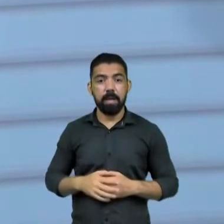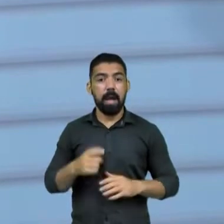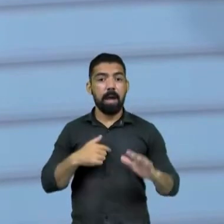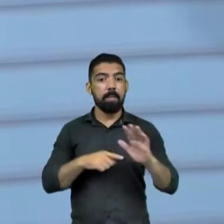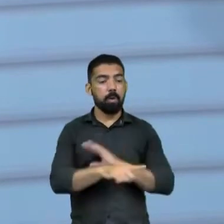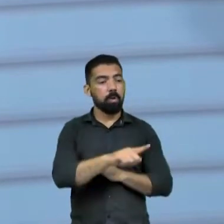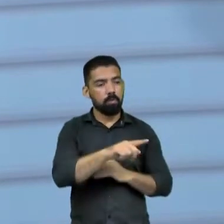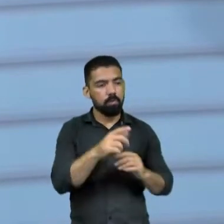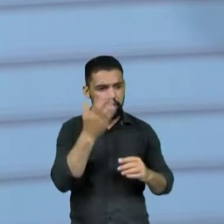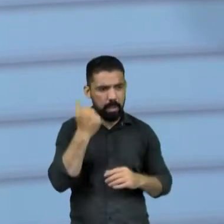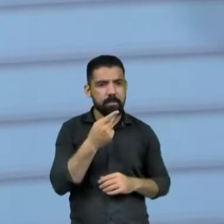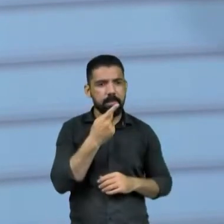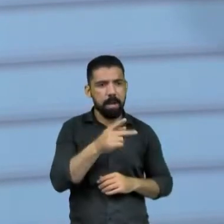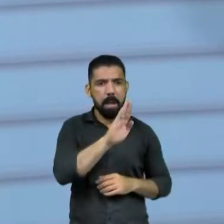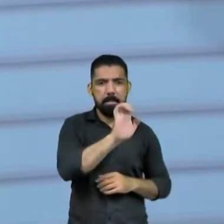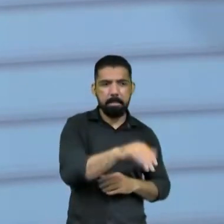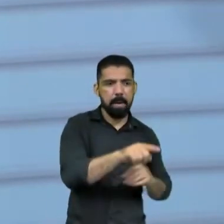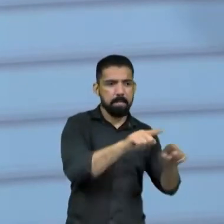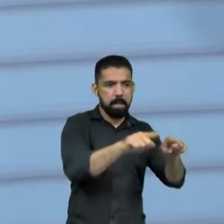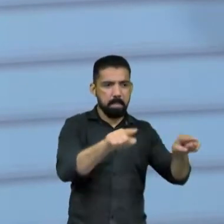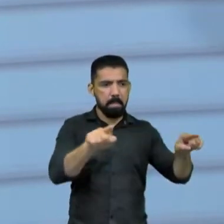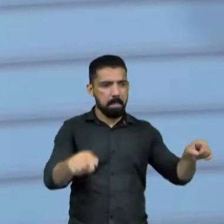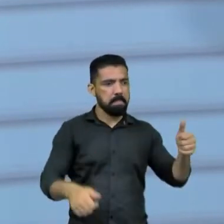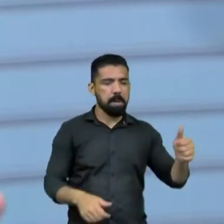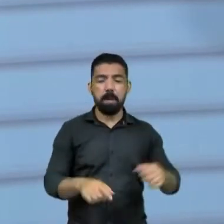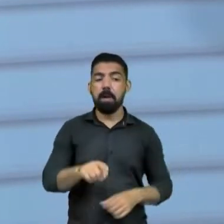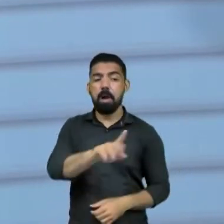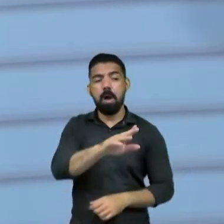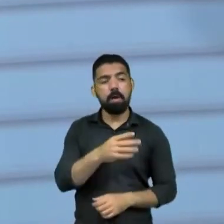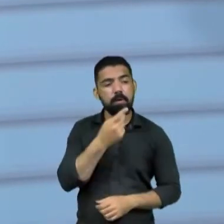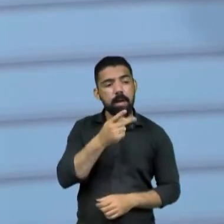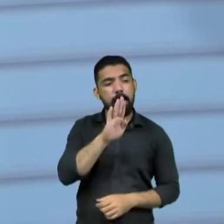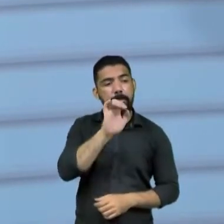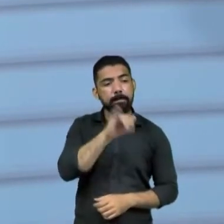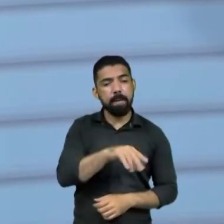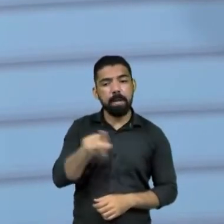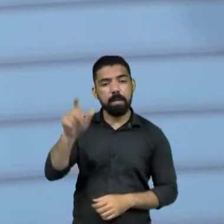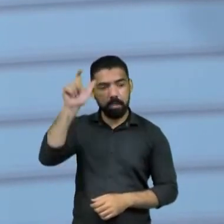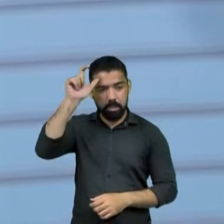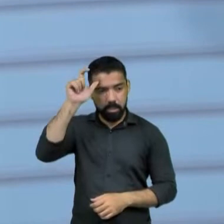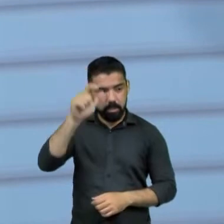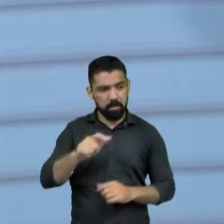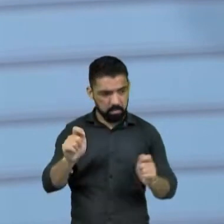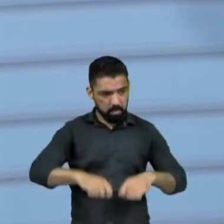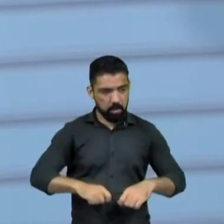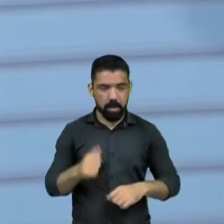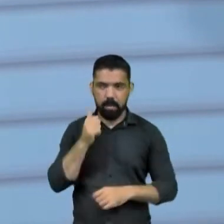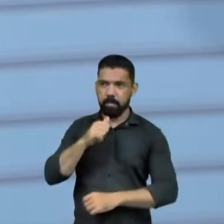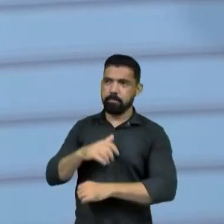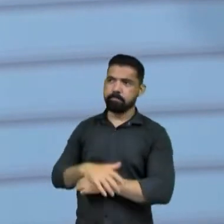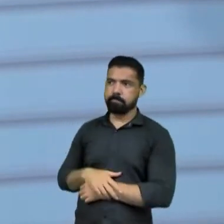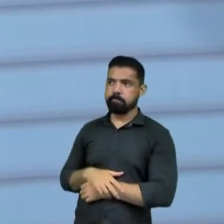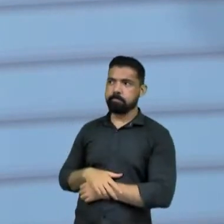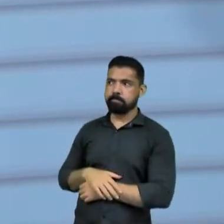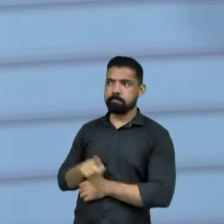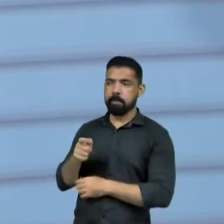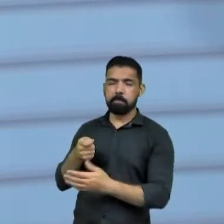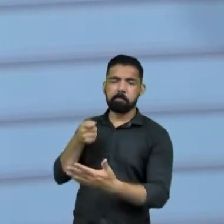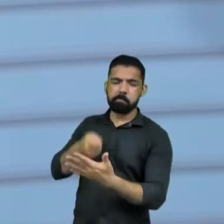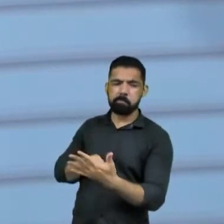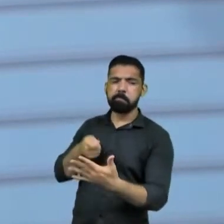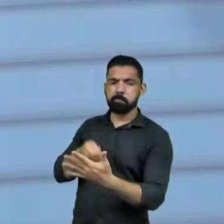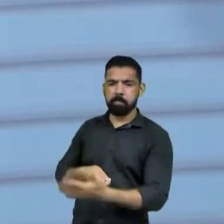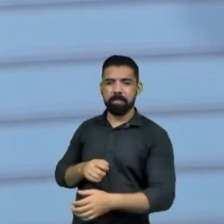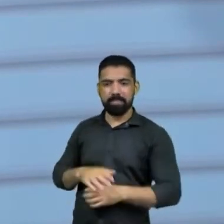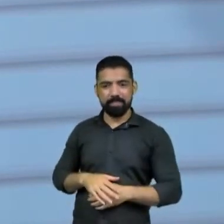persistente Então eu acho que o demônio é persistente porque ele já sabe que tá julgado já sabe que tá condenado que vai pro lago de fogo e chofre né e